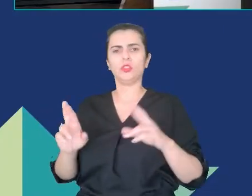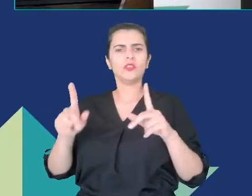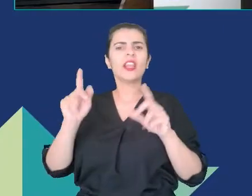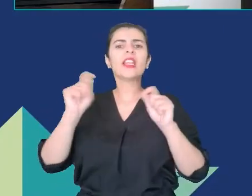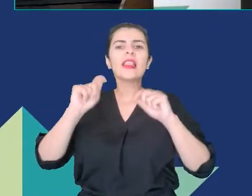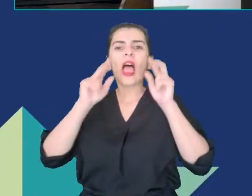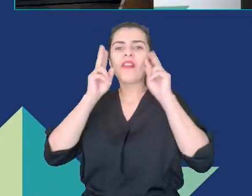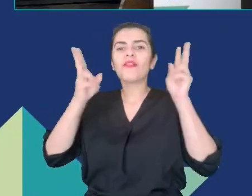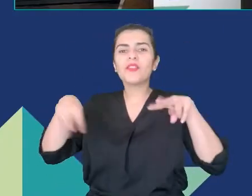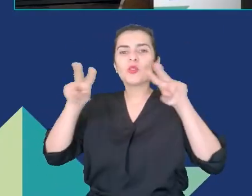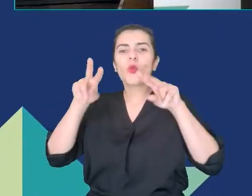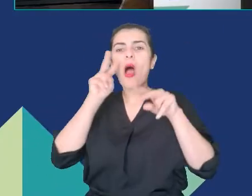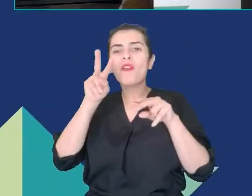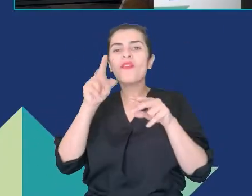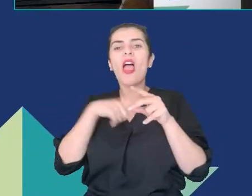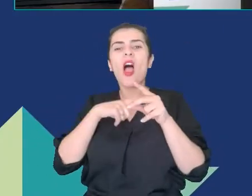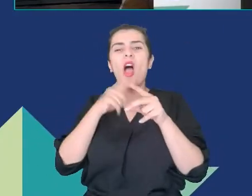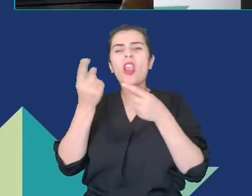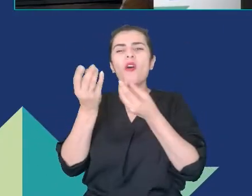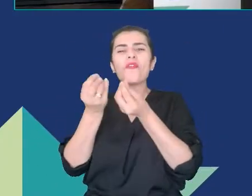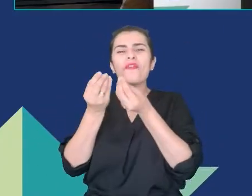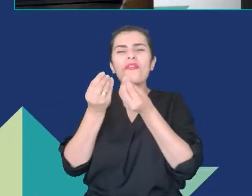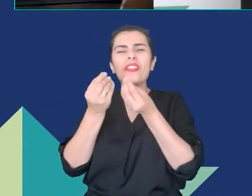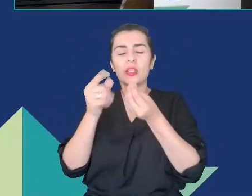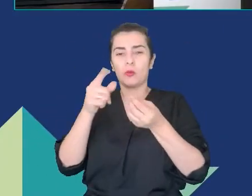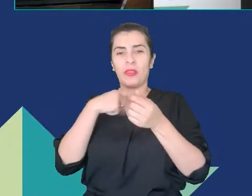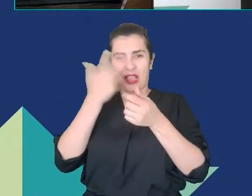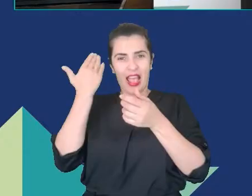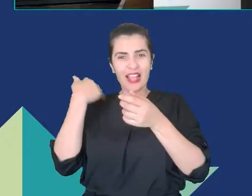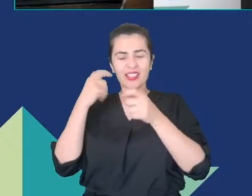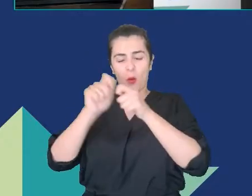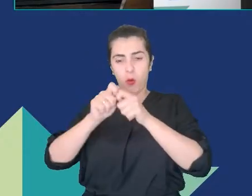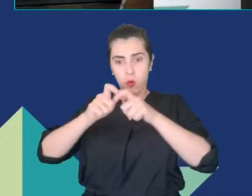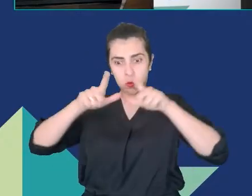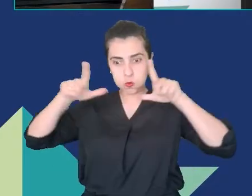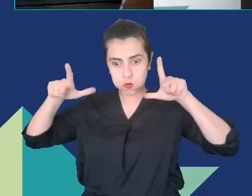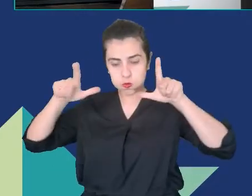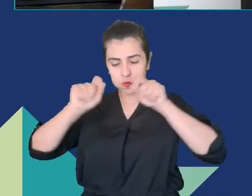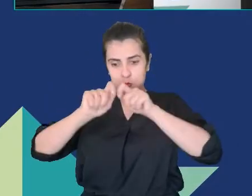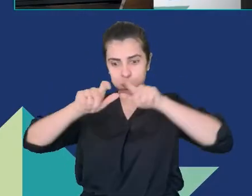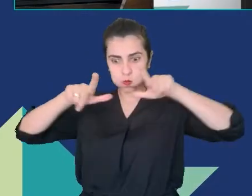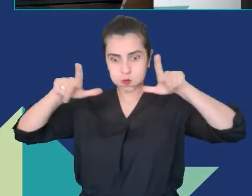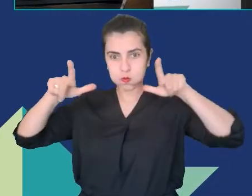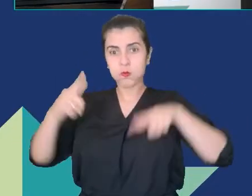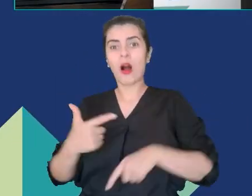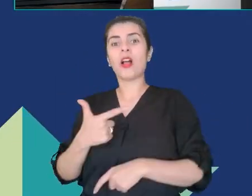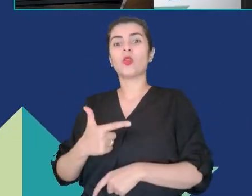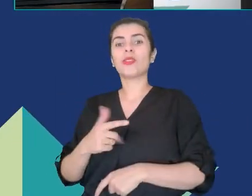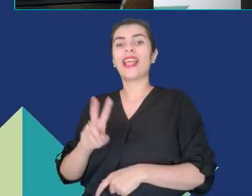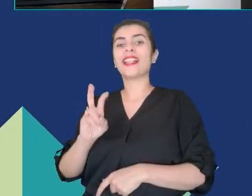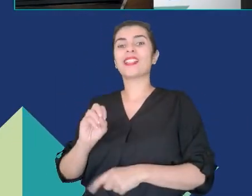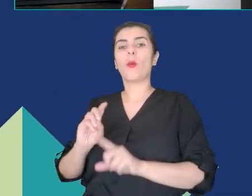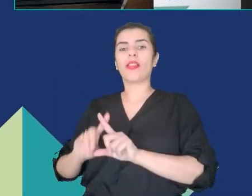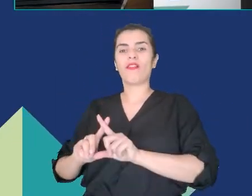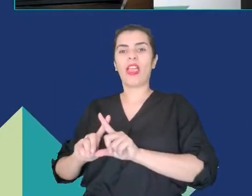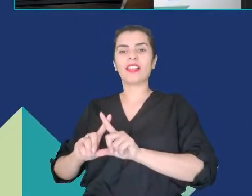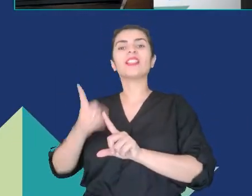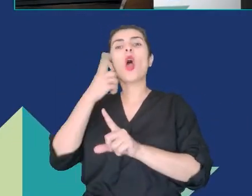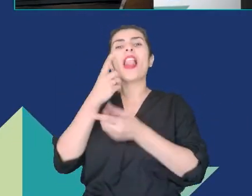O tamanho ali das partículas foram aumentados 250 vezes, e ali o rejeito ultrafino, né, você vê, ele é muito